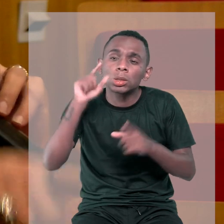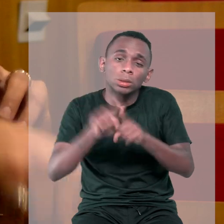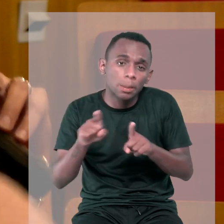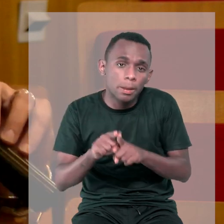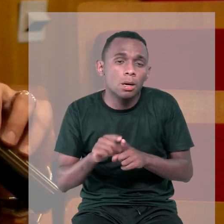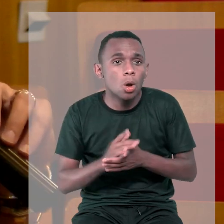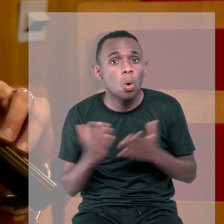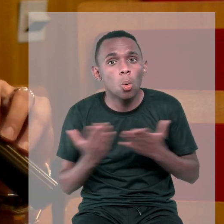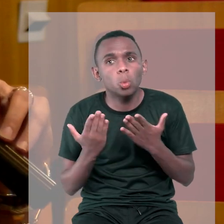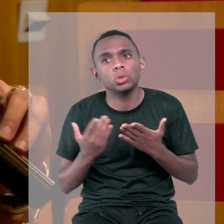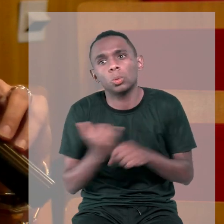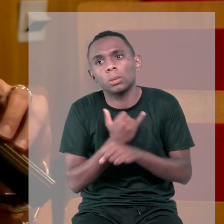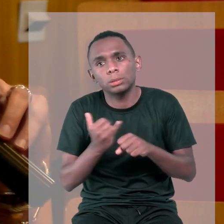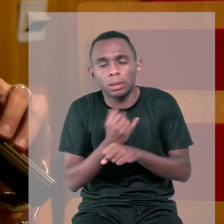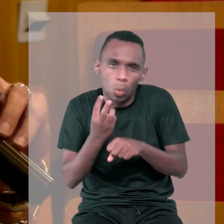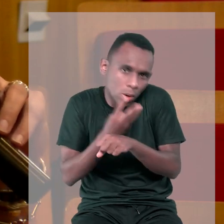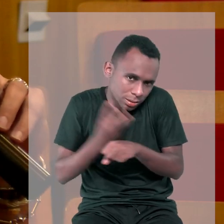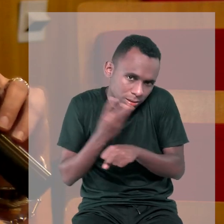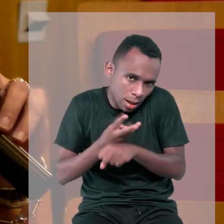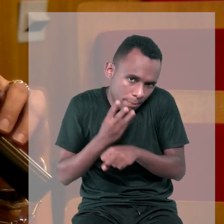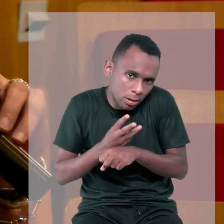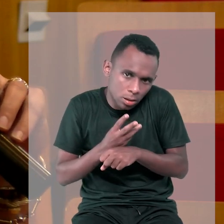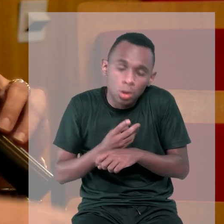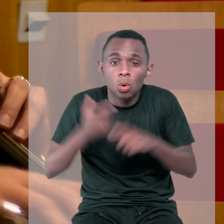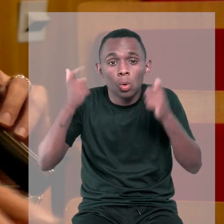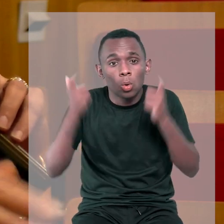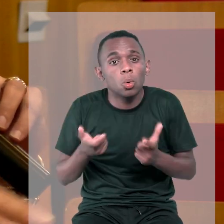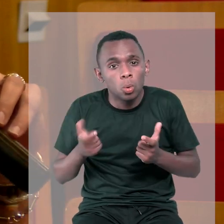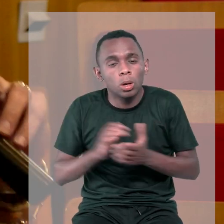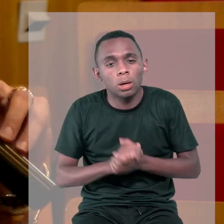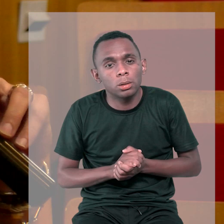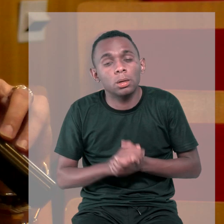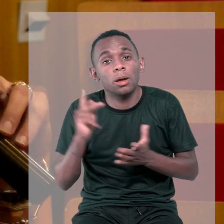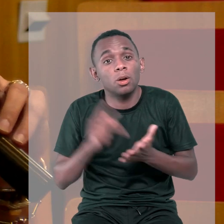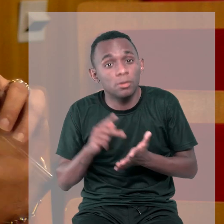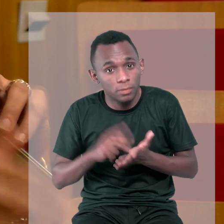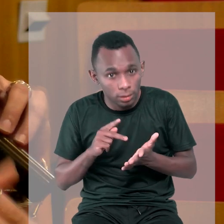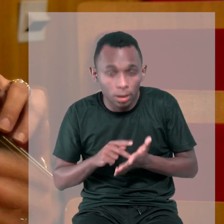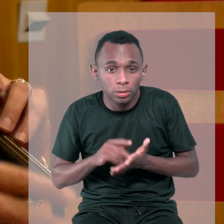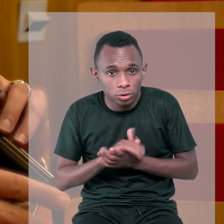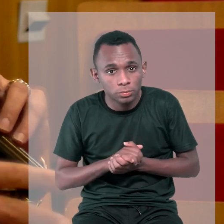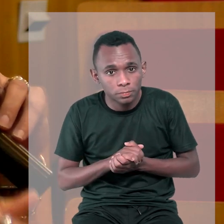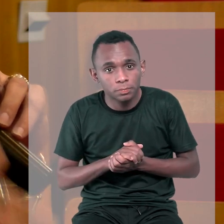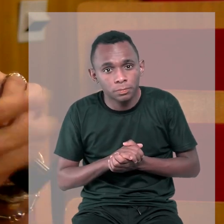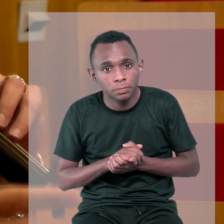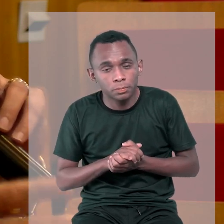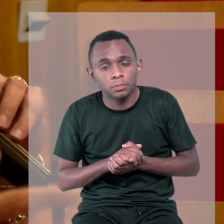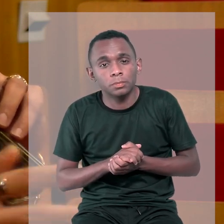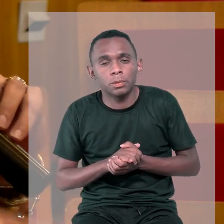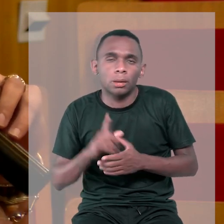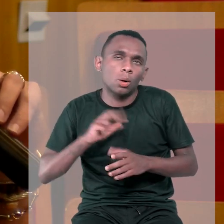se encontra num aplicativo que, a partir do momento que ele diz, é ele que conduz todo o processo, seja ele político, social, e que nós